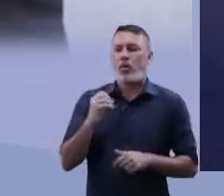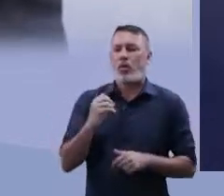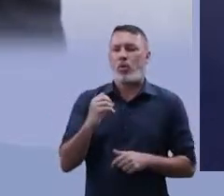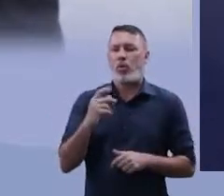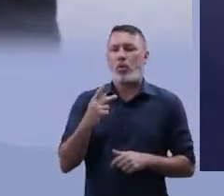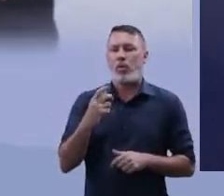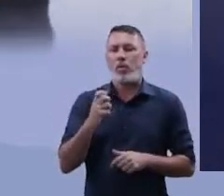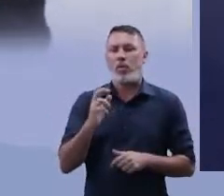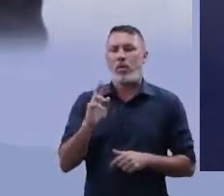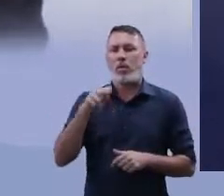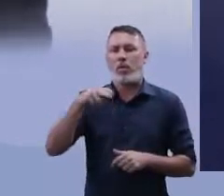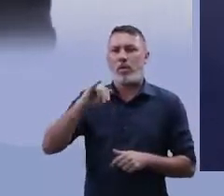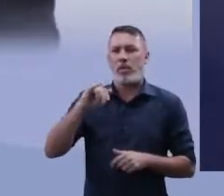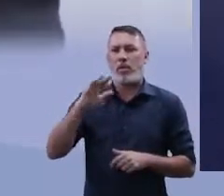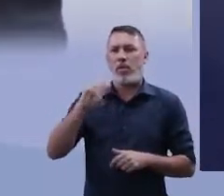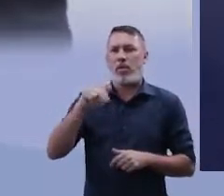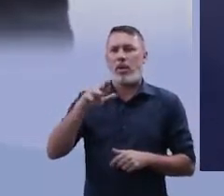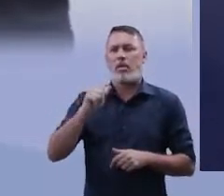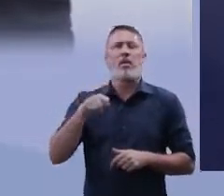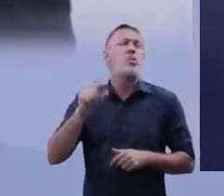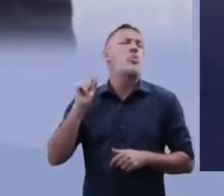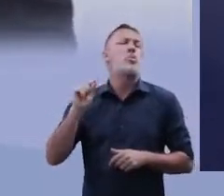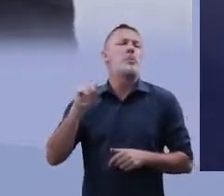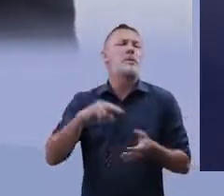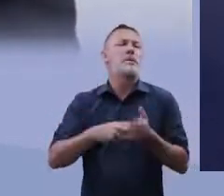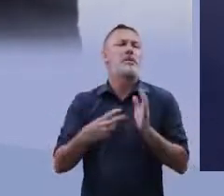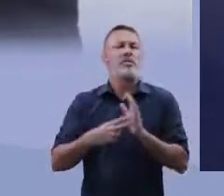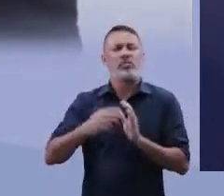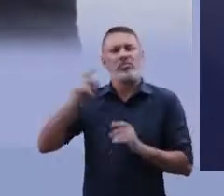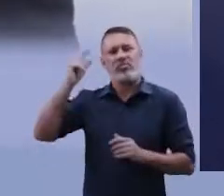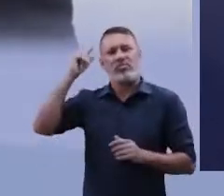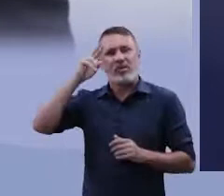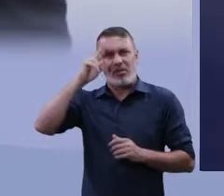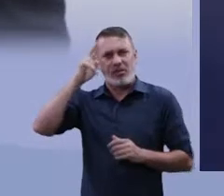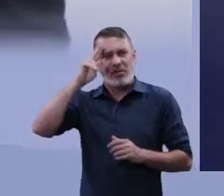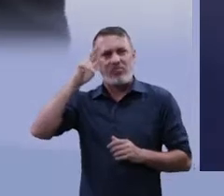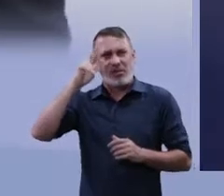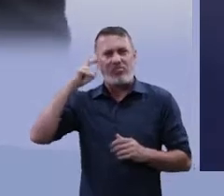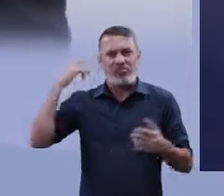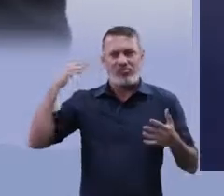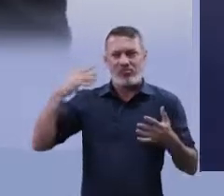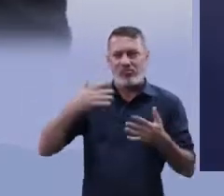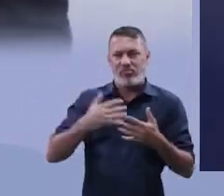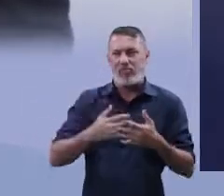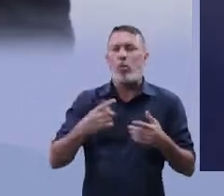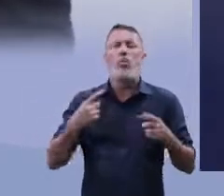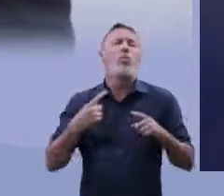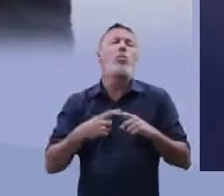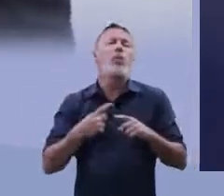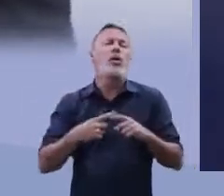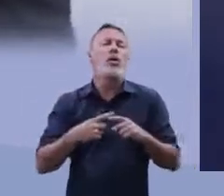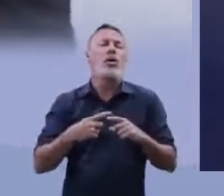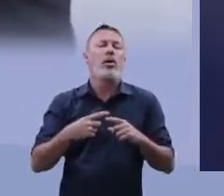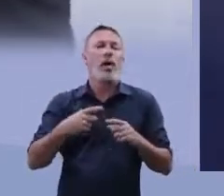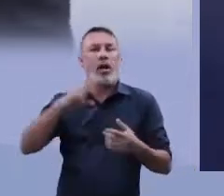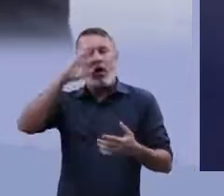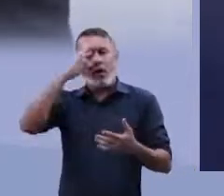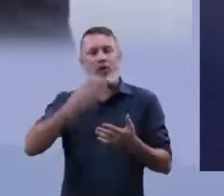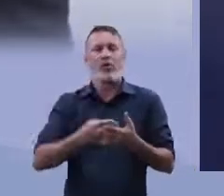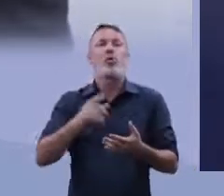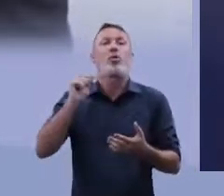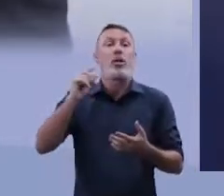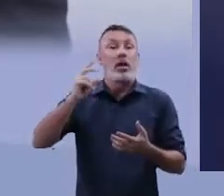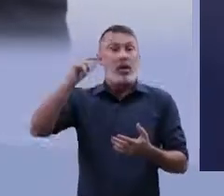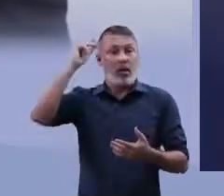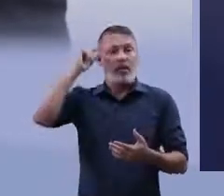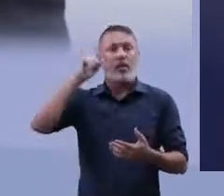que isso quer dizer? Né? Vamos lembrar lá da teoria lá de Copérnico, de que até então acreditava-se que a Terra era o